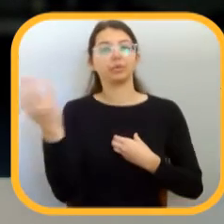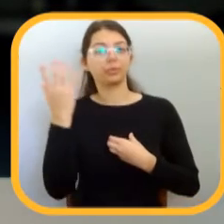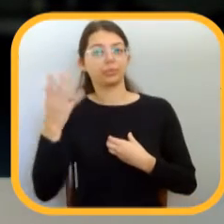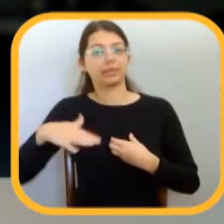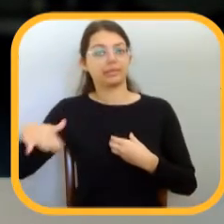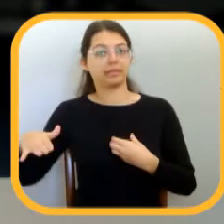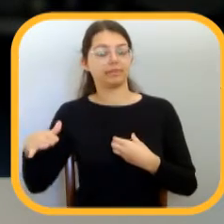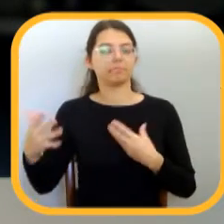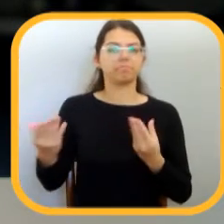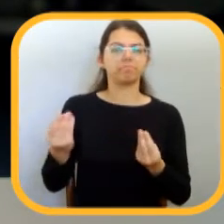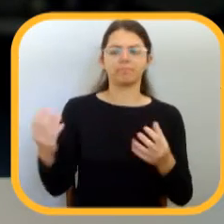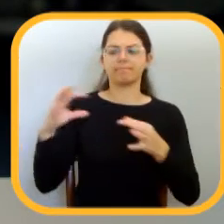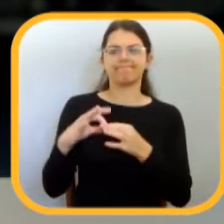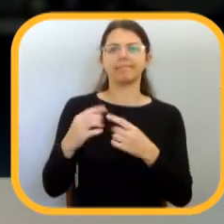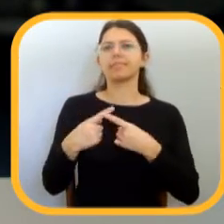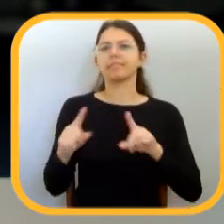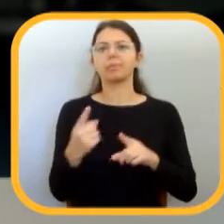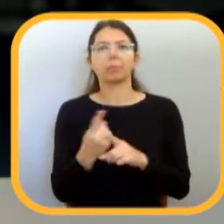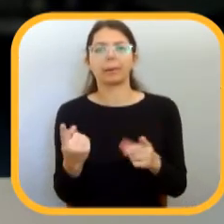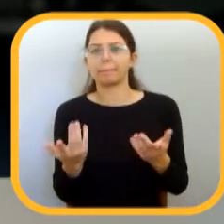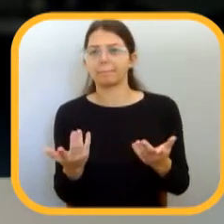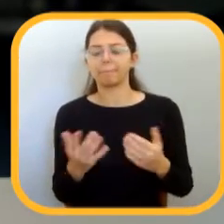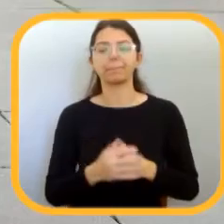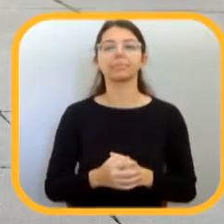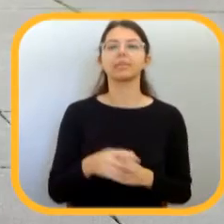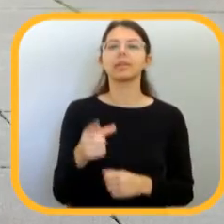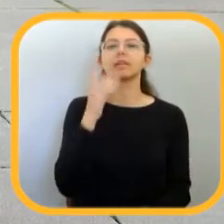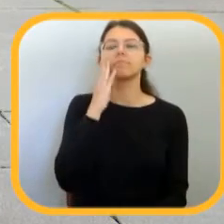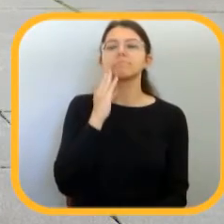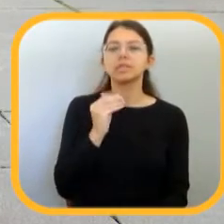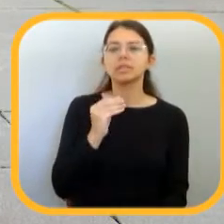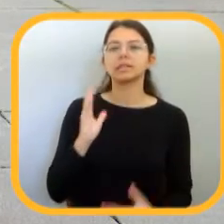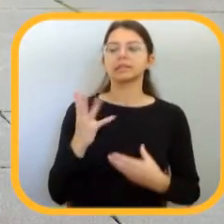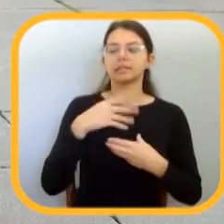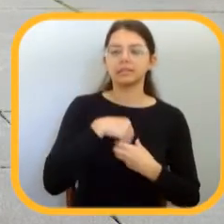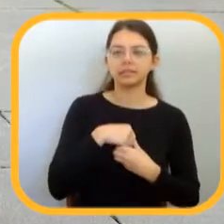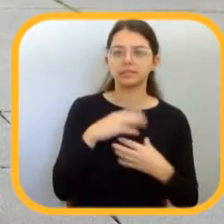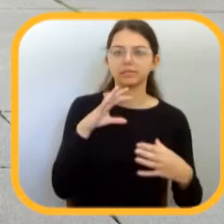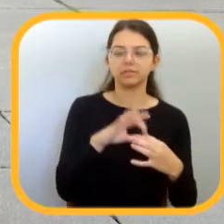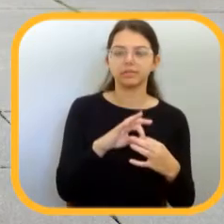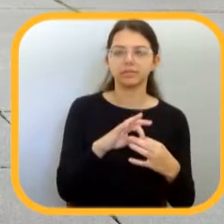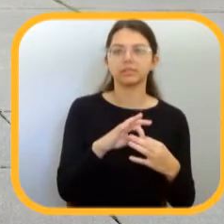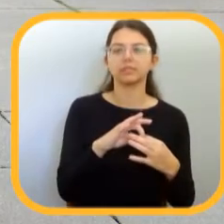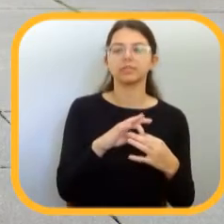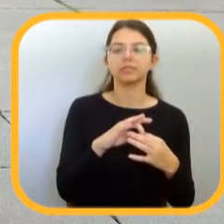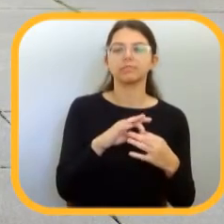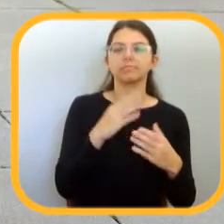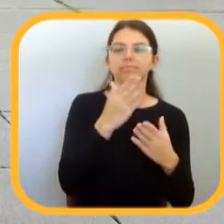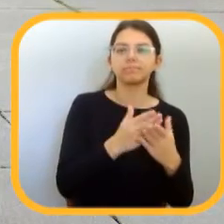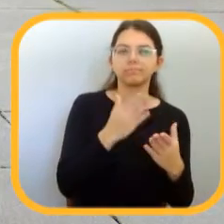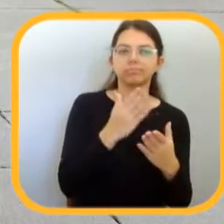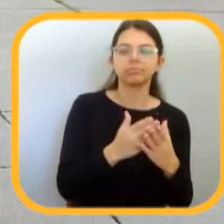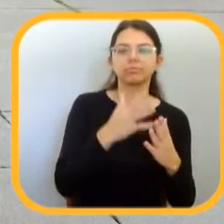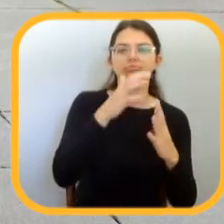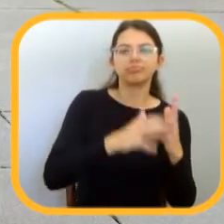cultura científicas. Sabes o que as une e o que as distingue? Acho que a literacia tem um pouco a ver com o estudo mais